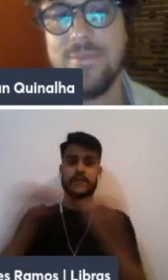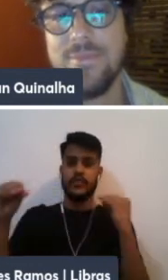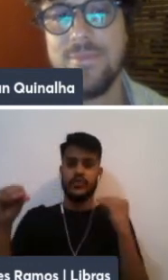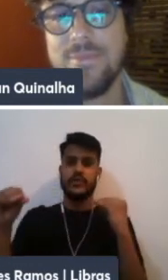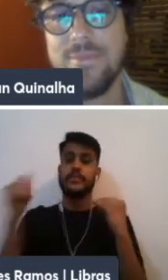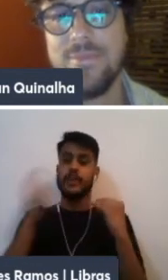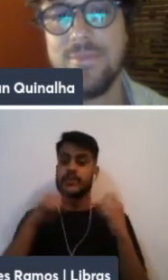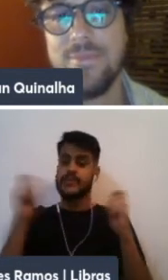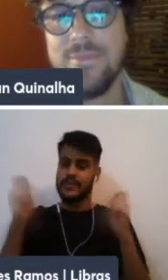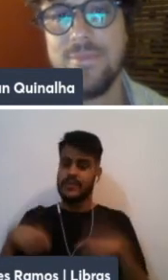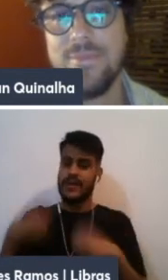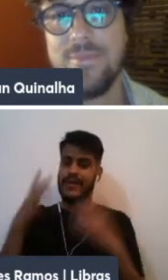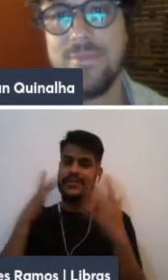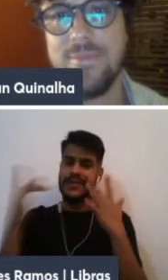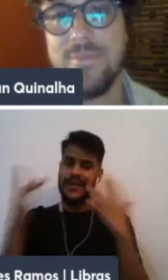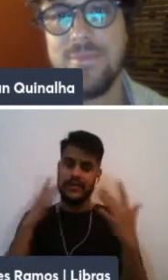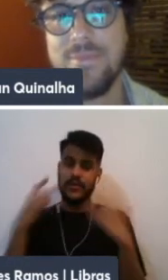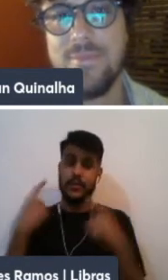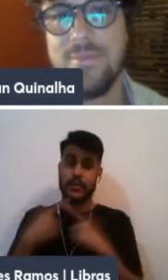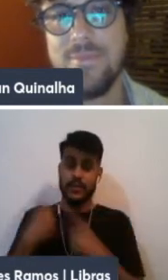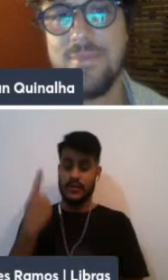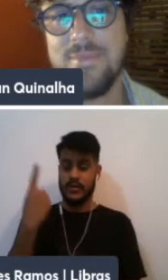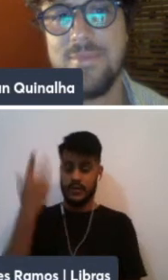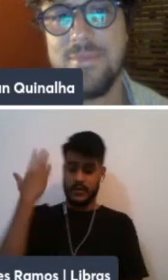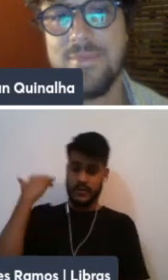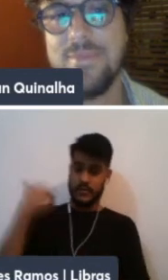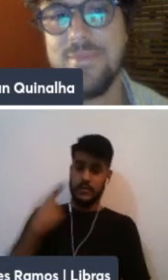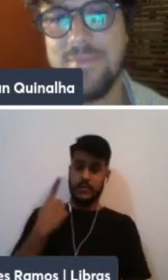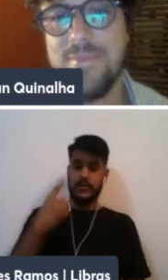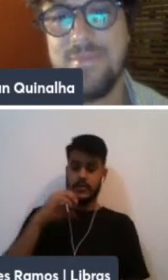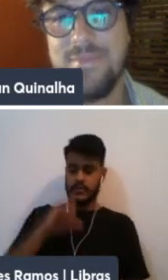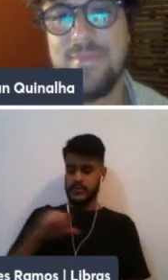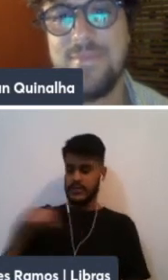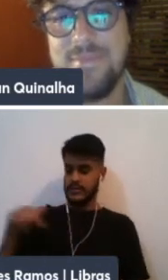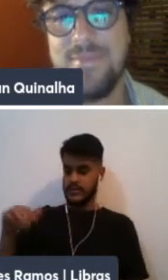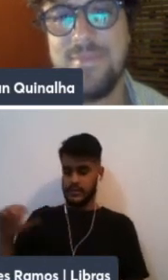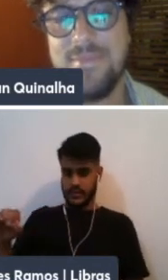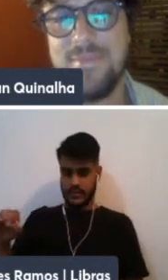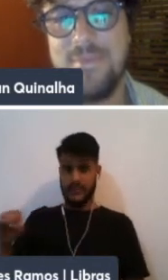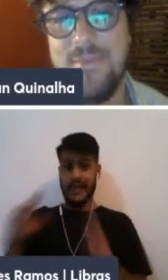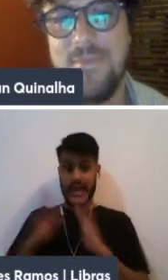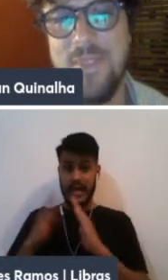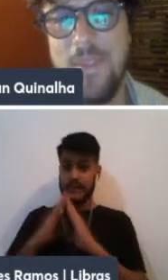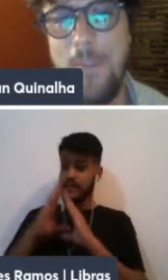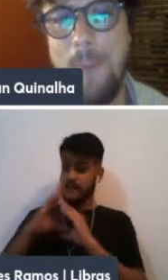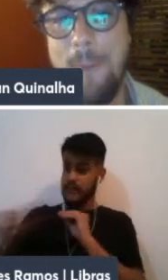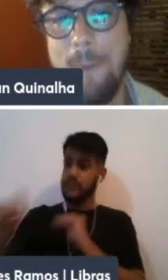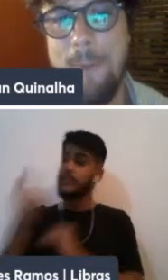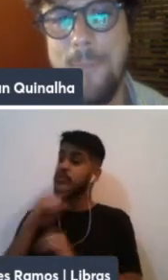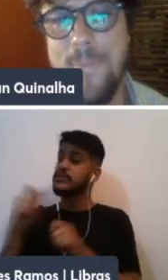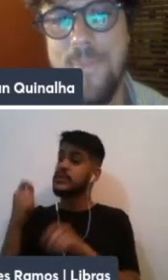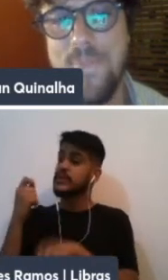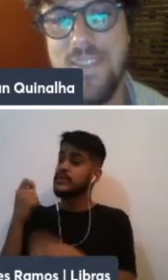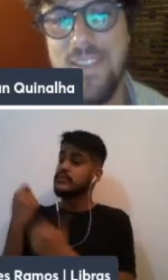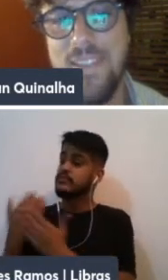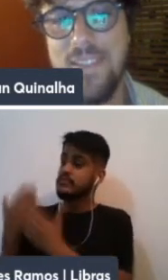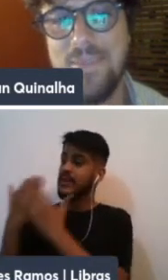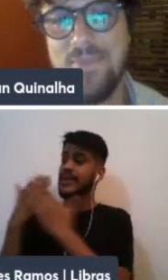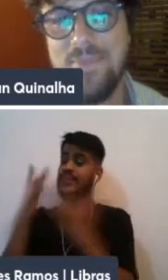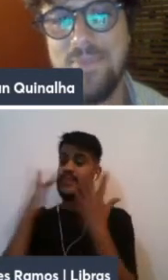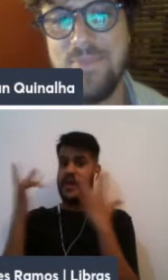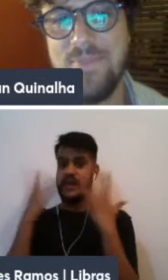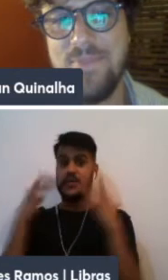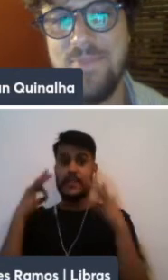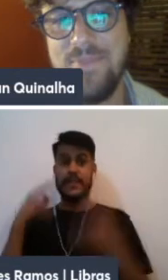que naquela época, nos anos 70, a gente fugia para fazer teatro, né? E era uma aventura fantástica.